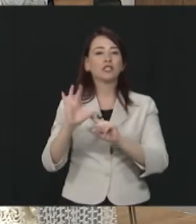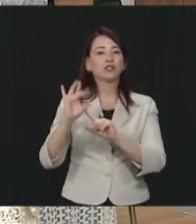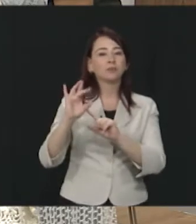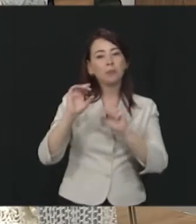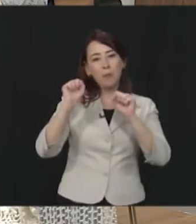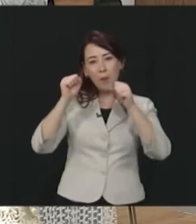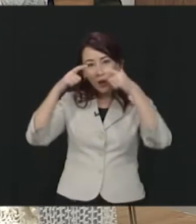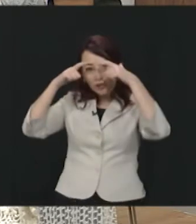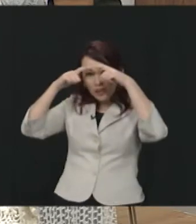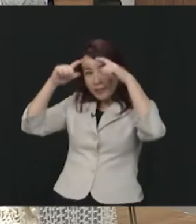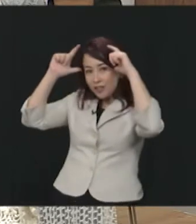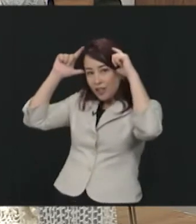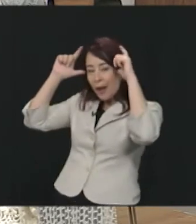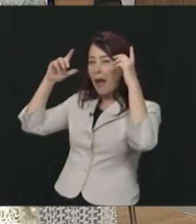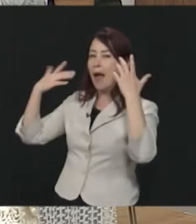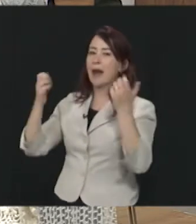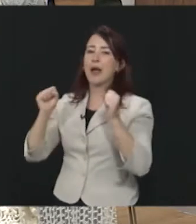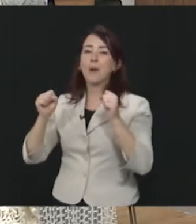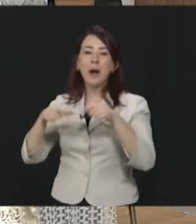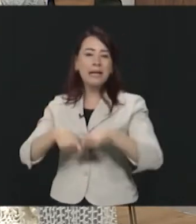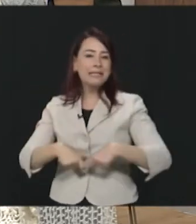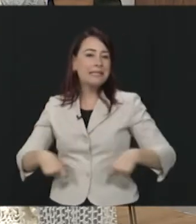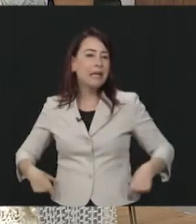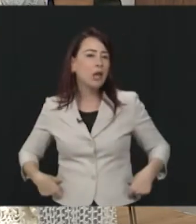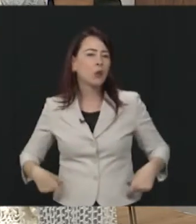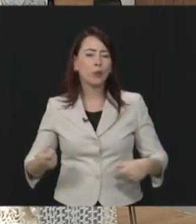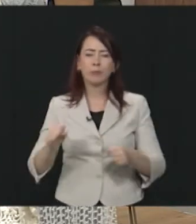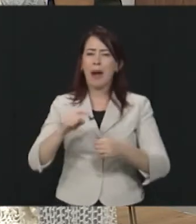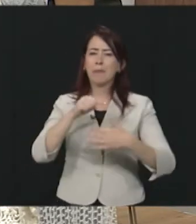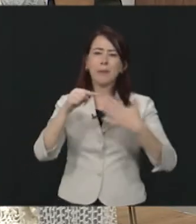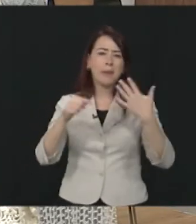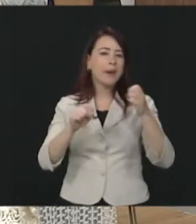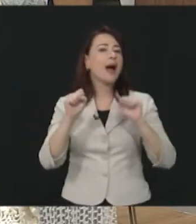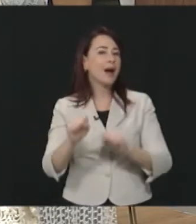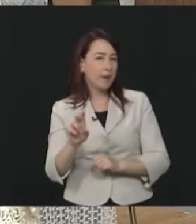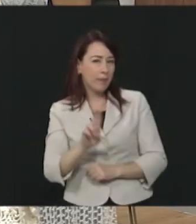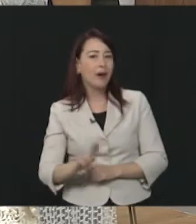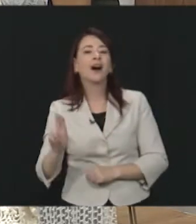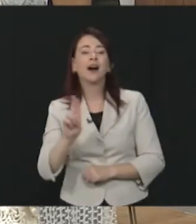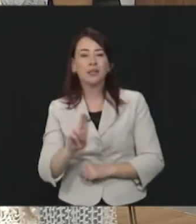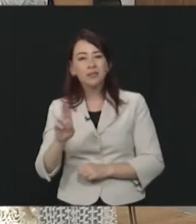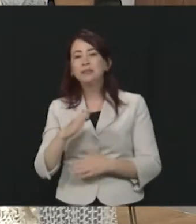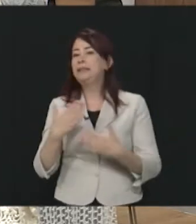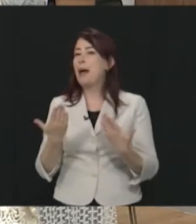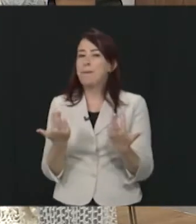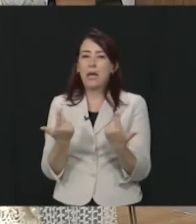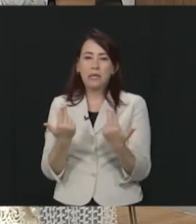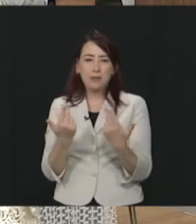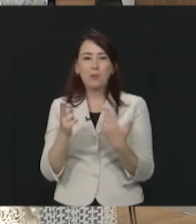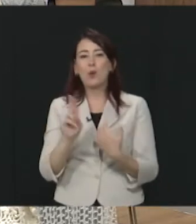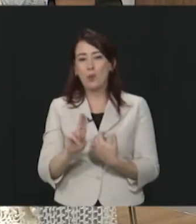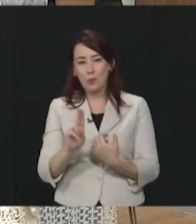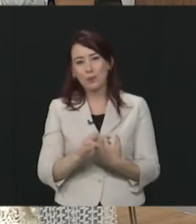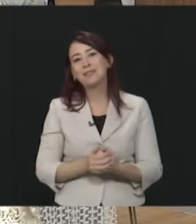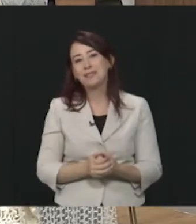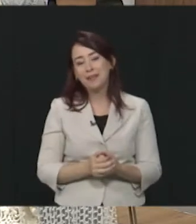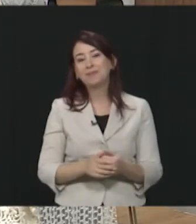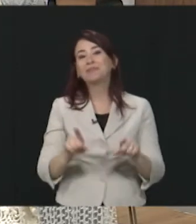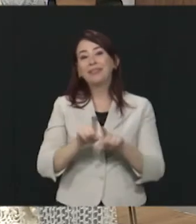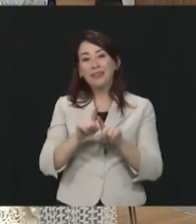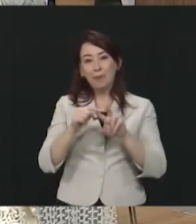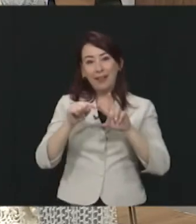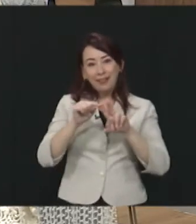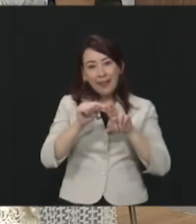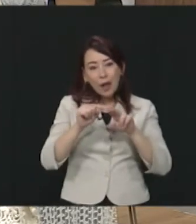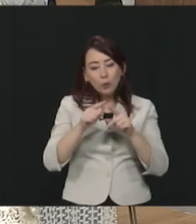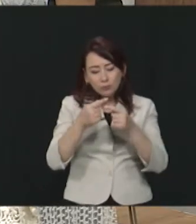tiara, pode ser cinto, tem várias aplicações. Gente, e tapete também, esse é a mesma coisa. Ó. O de dedo pode virar um tapete. Pode virar um